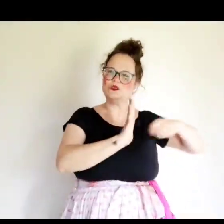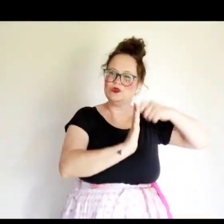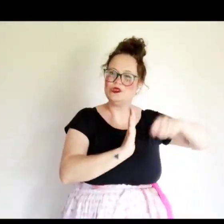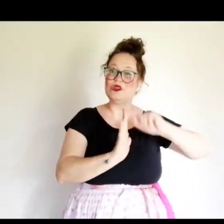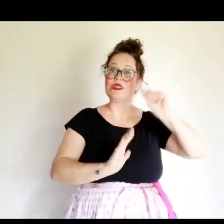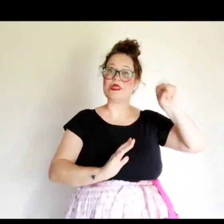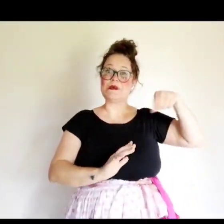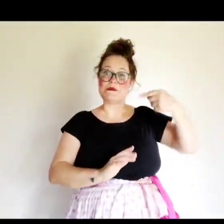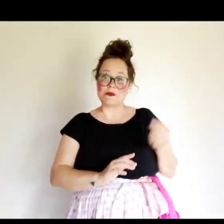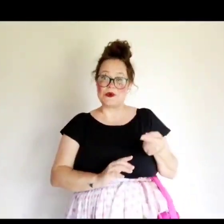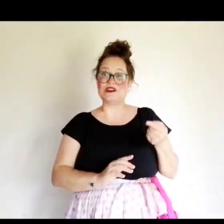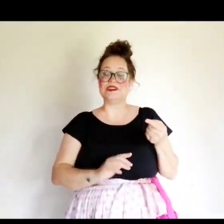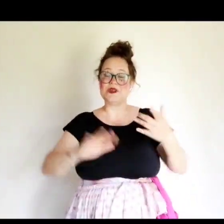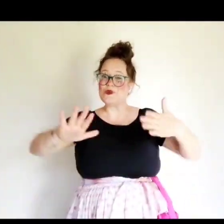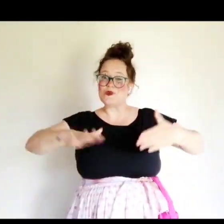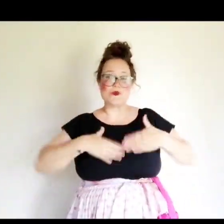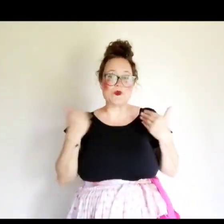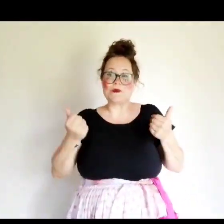depois disso,